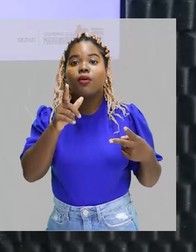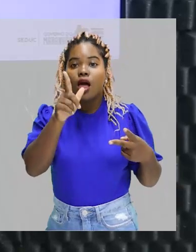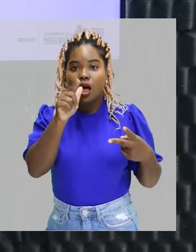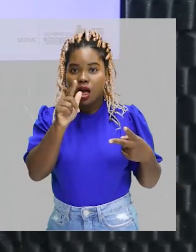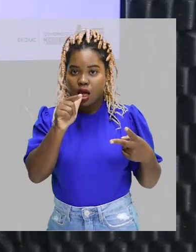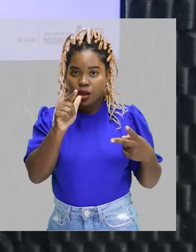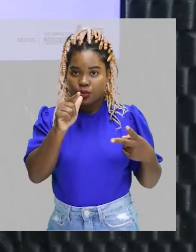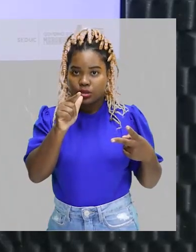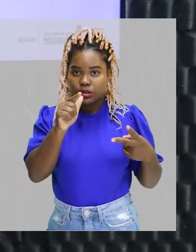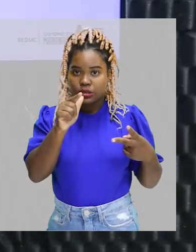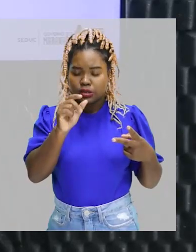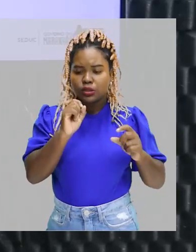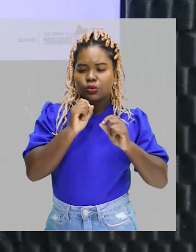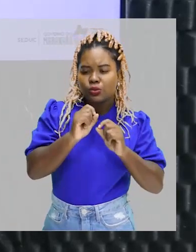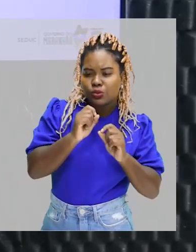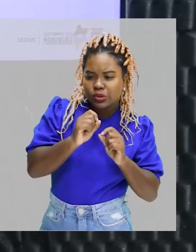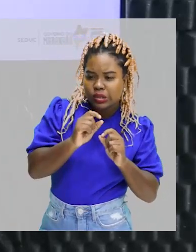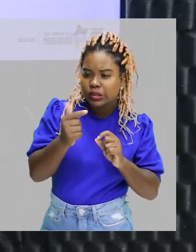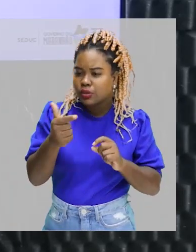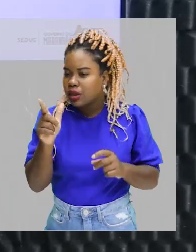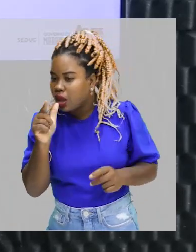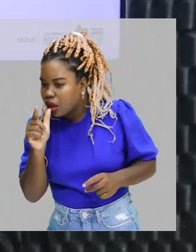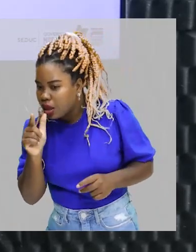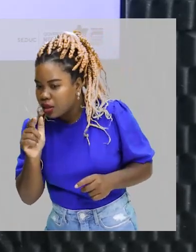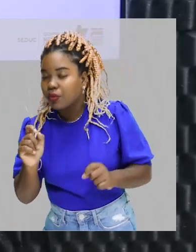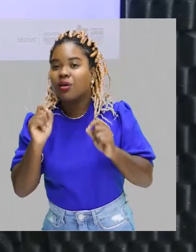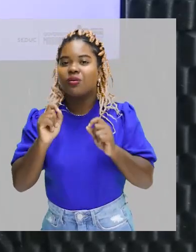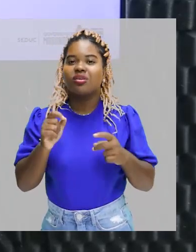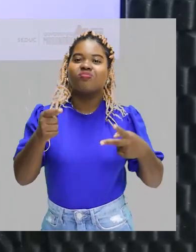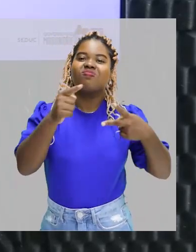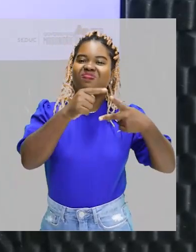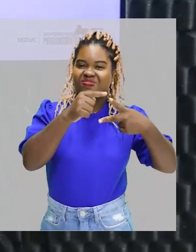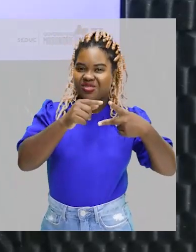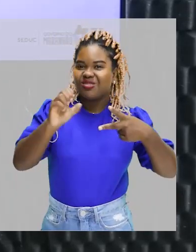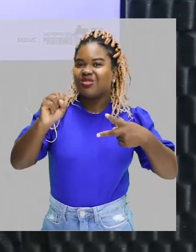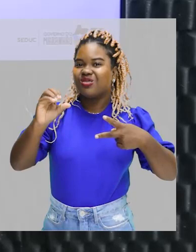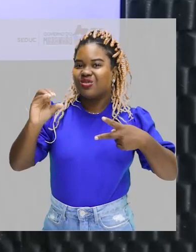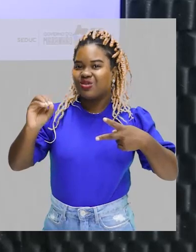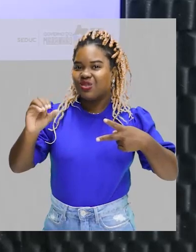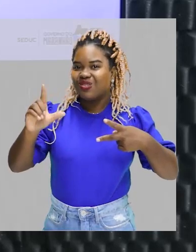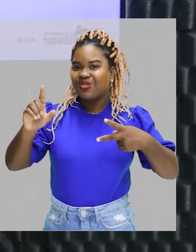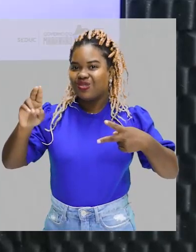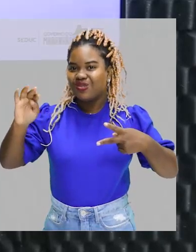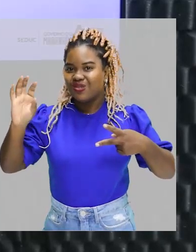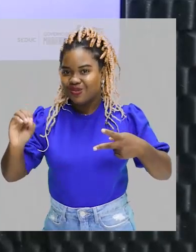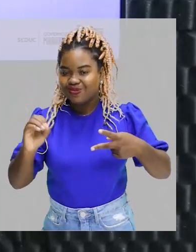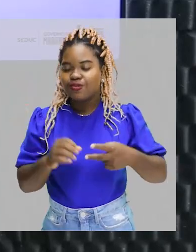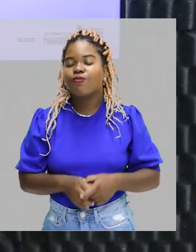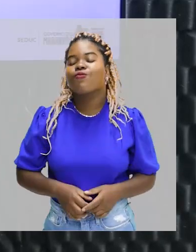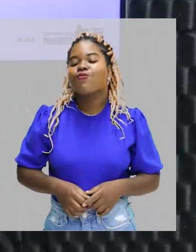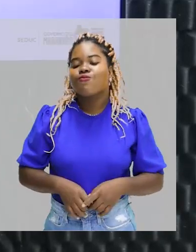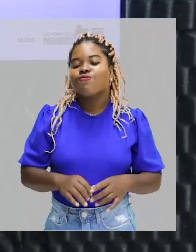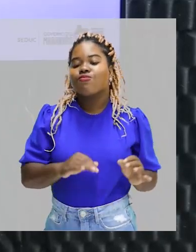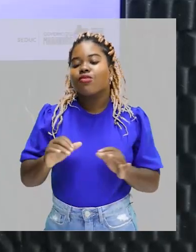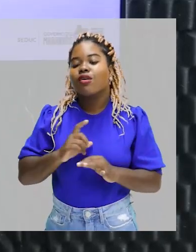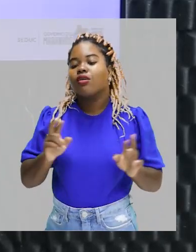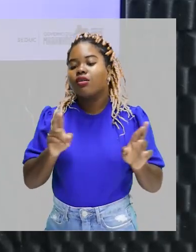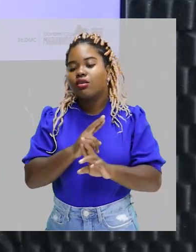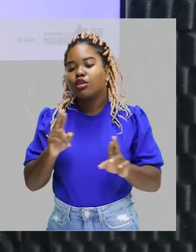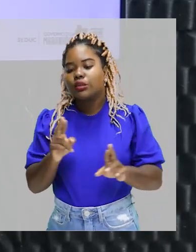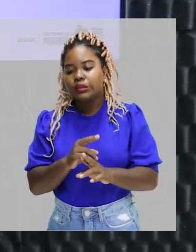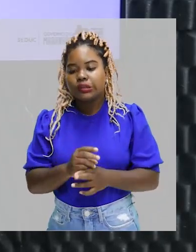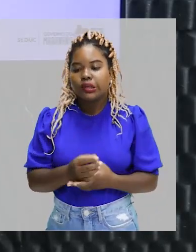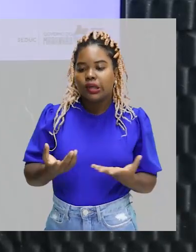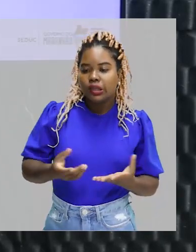que não for água será o nosso soluto. Existem relações matemáticas entre